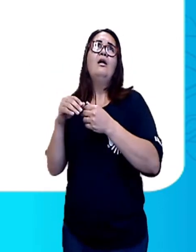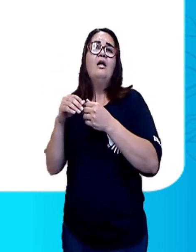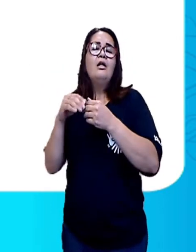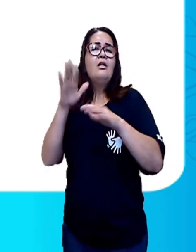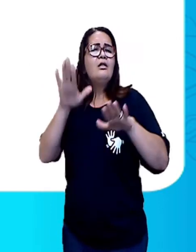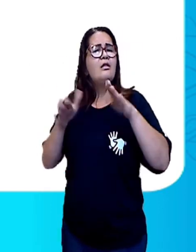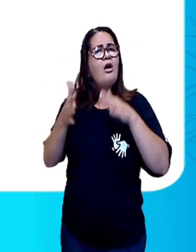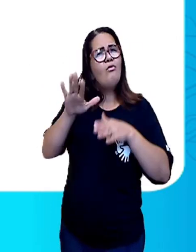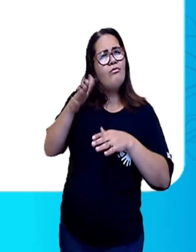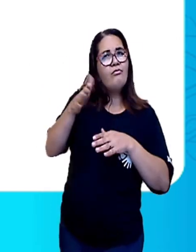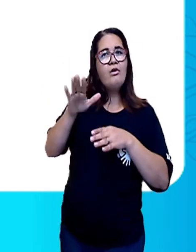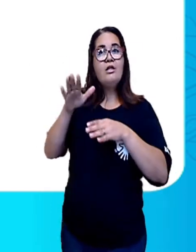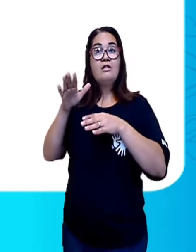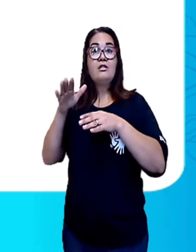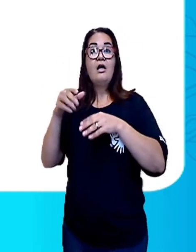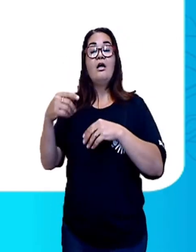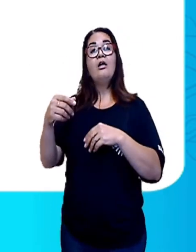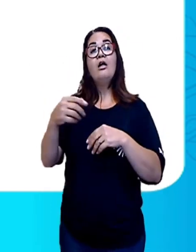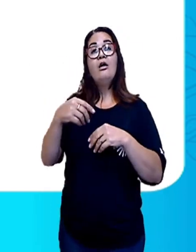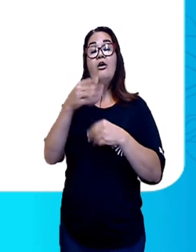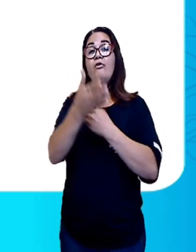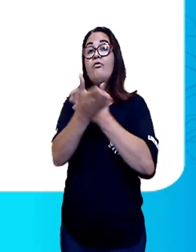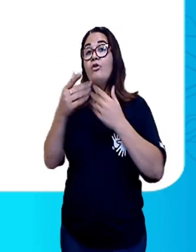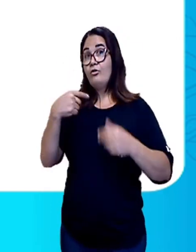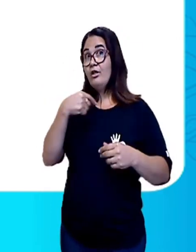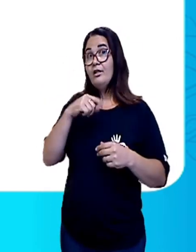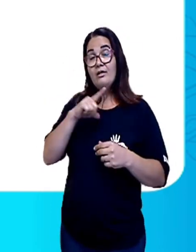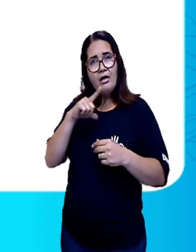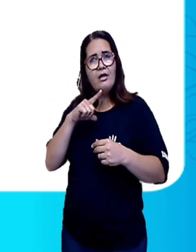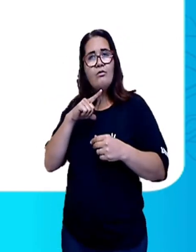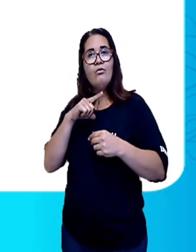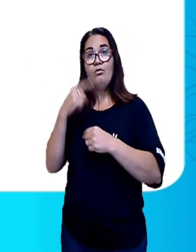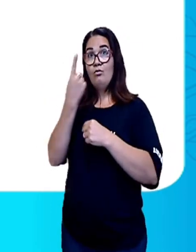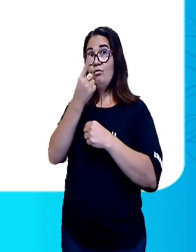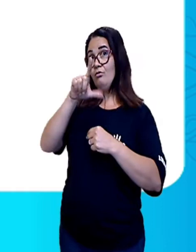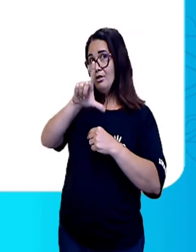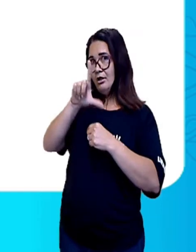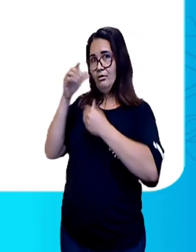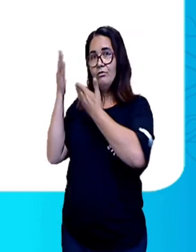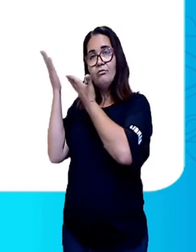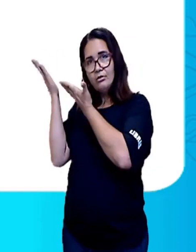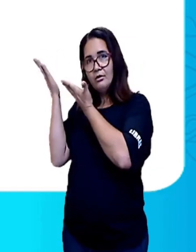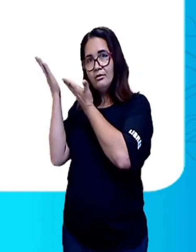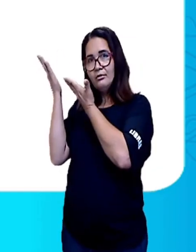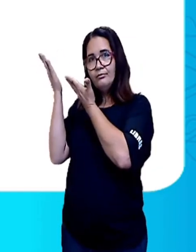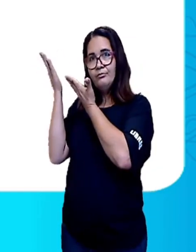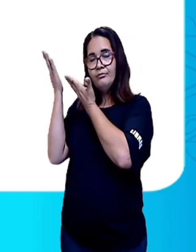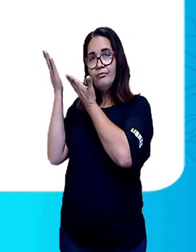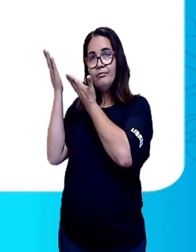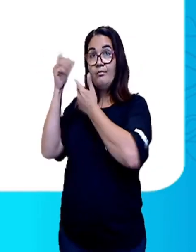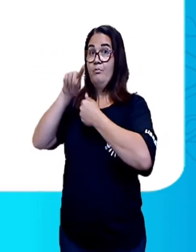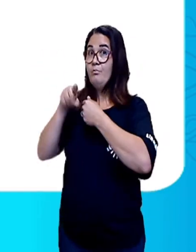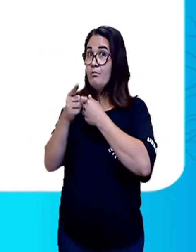ml, então vamos colocar aqui 1 litro, 1000 ml.